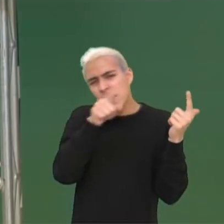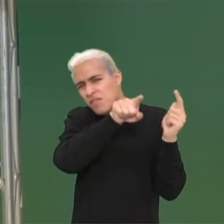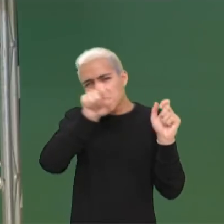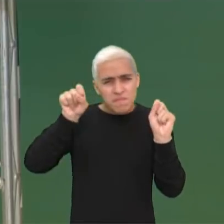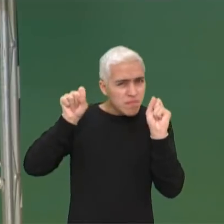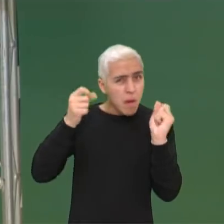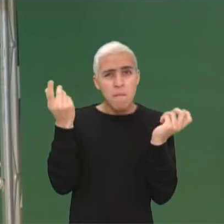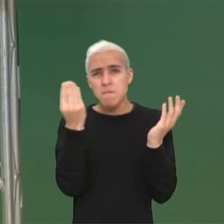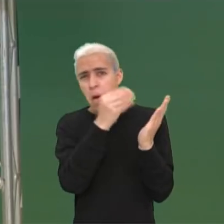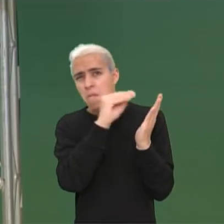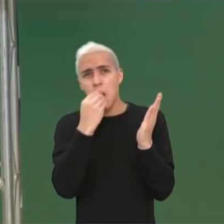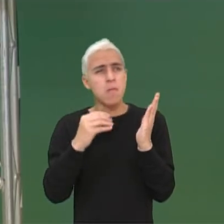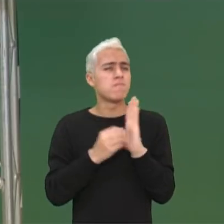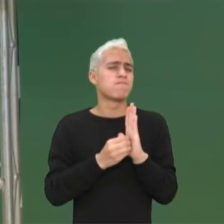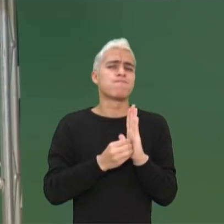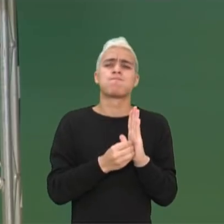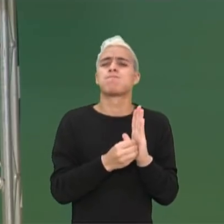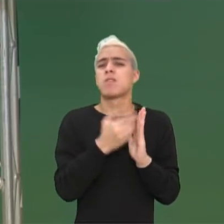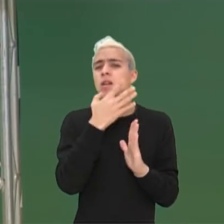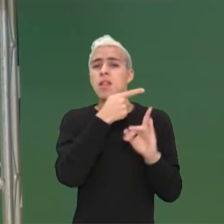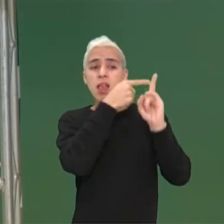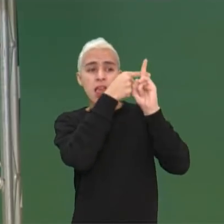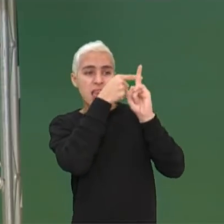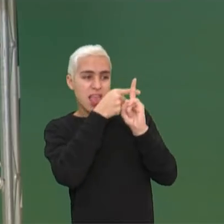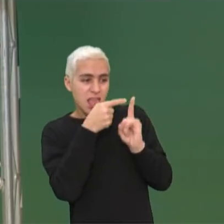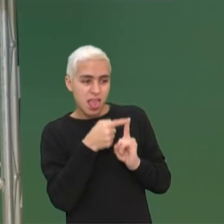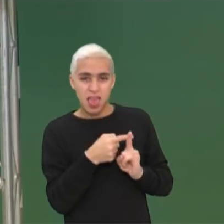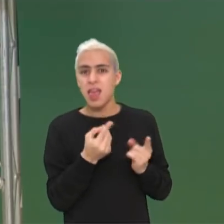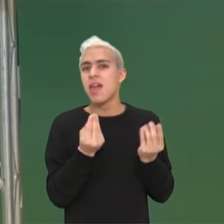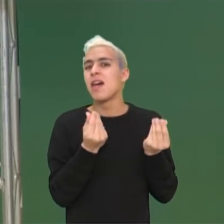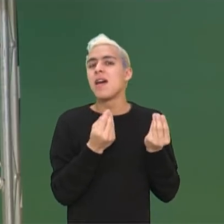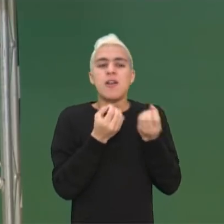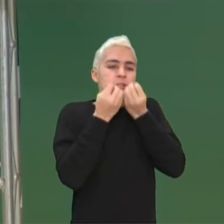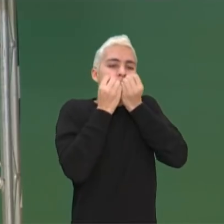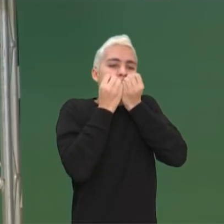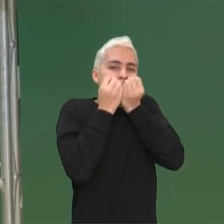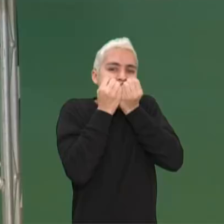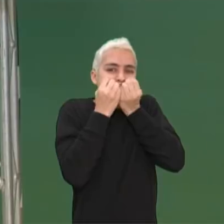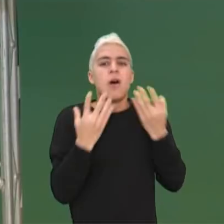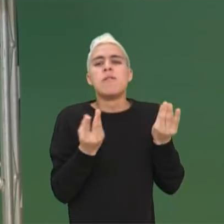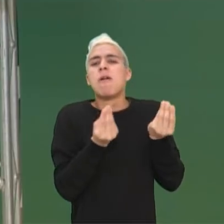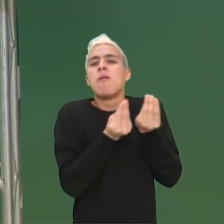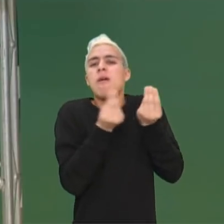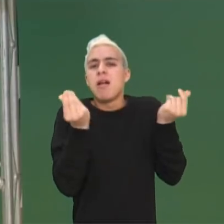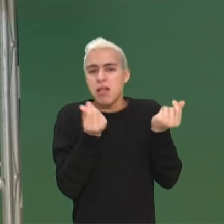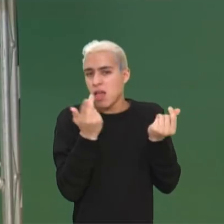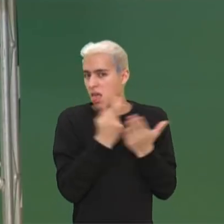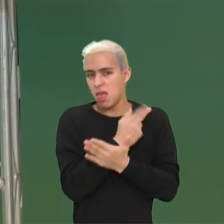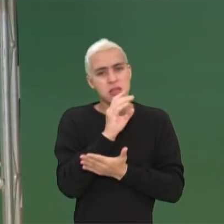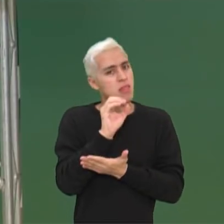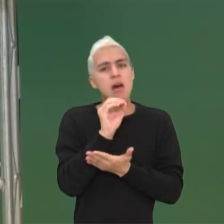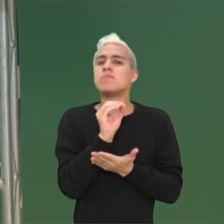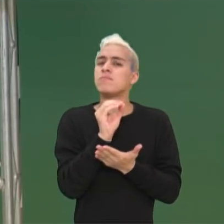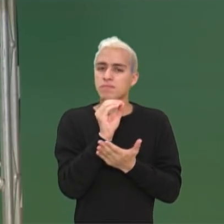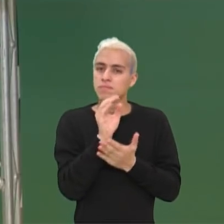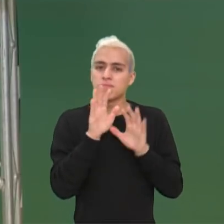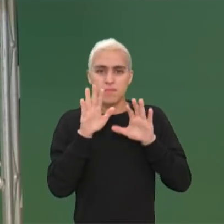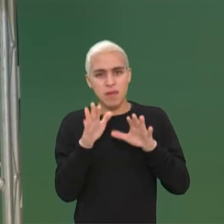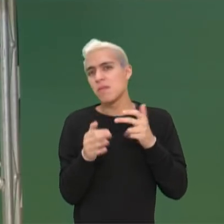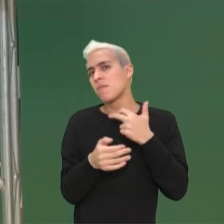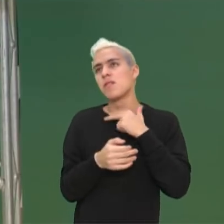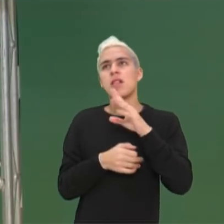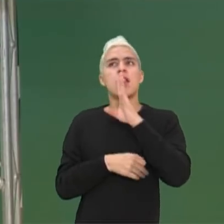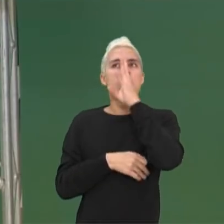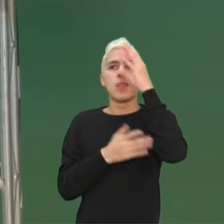colocado vários e vários objetivos e benefícios aí que não estaria errado. Claro, né, que não vamos colocar um